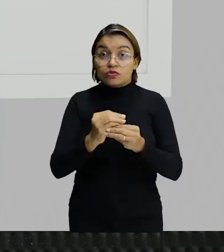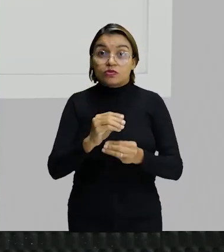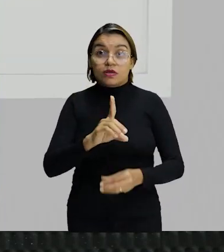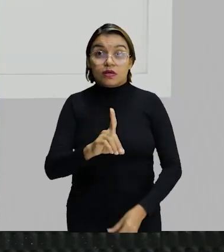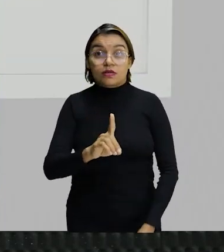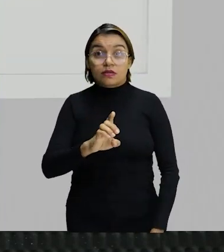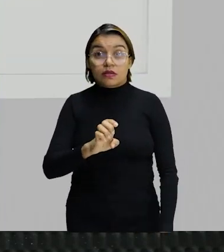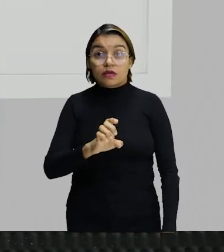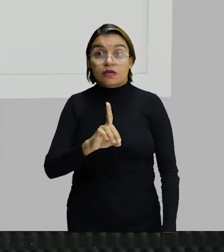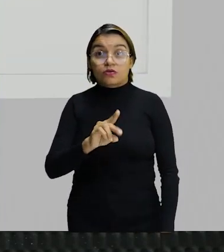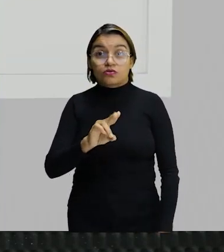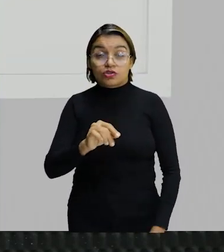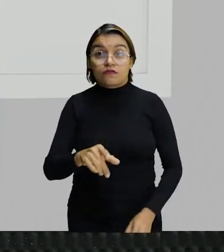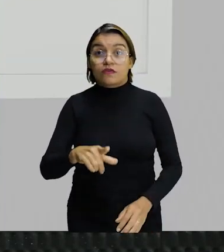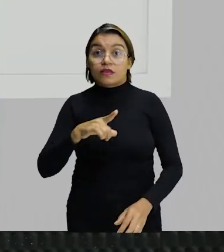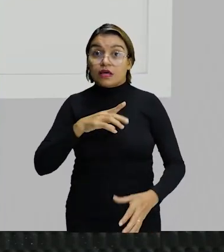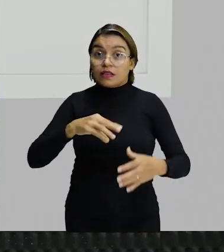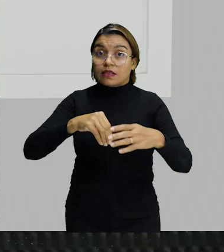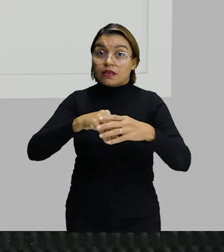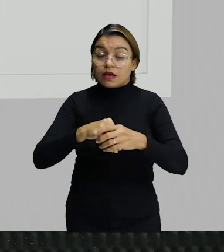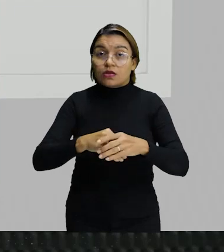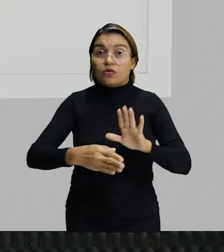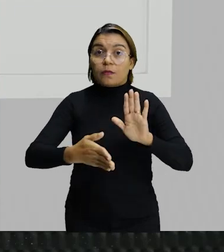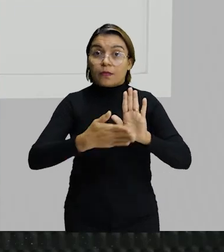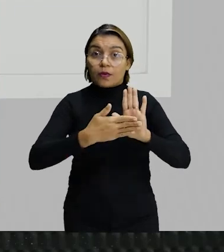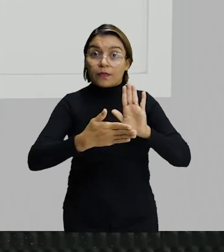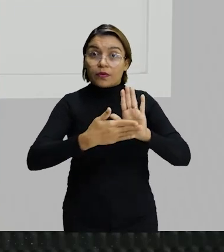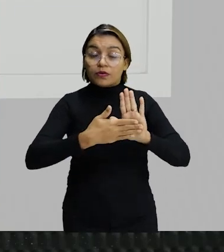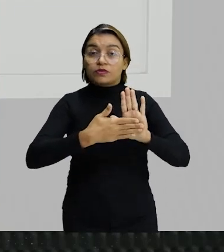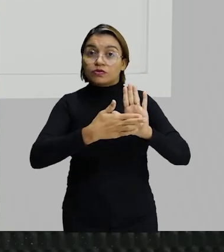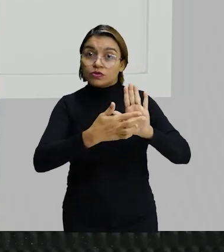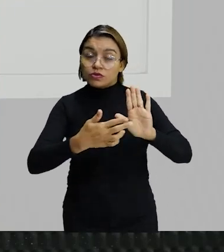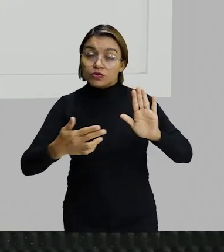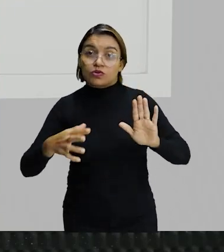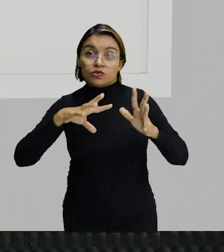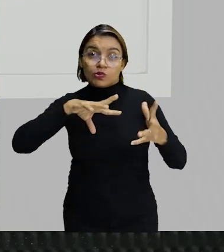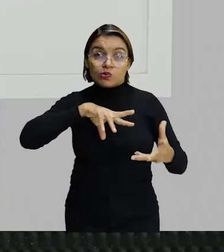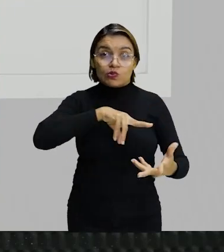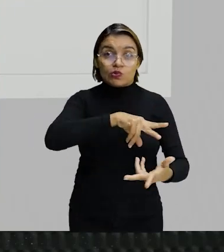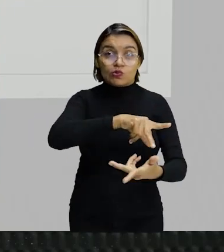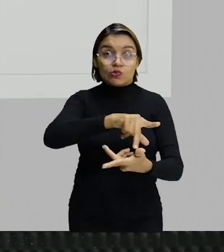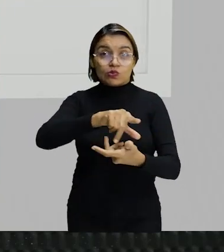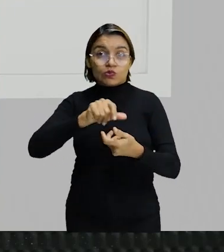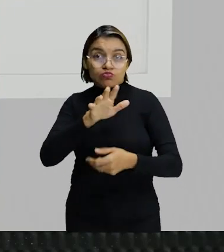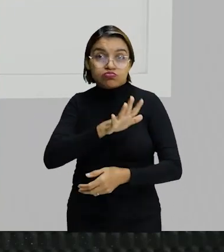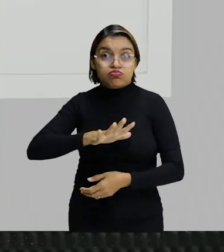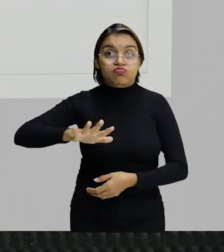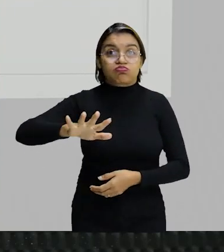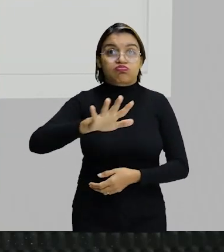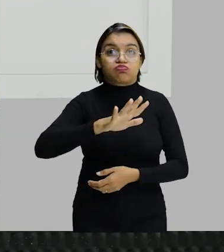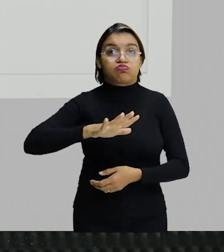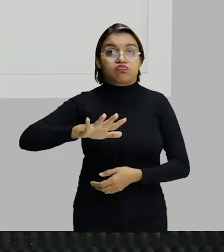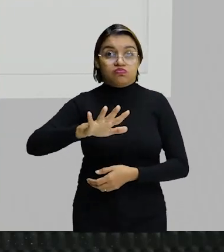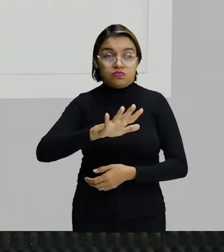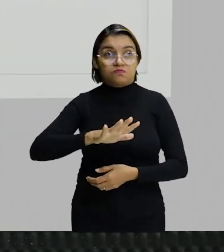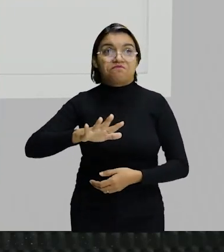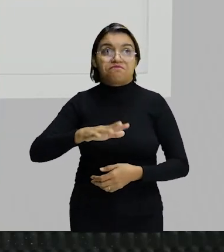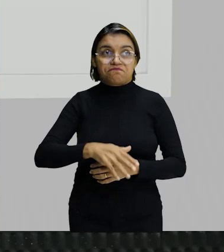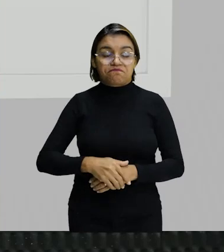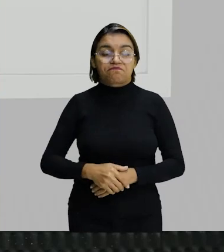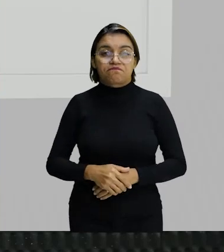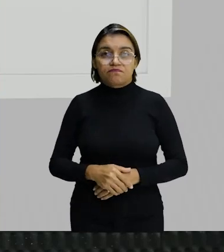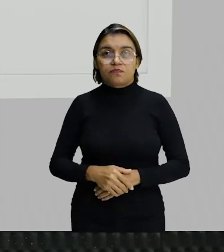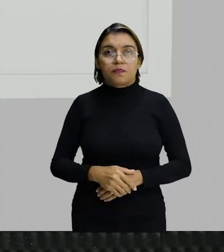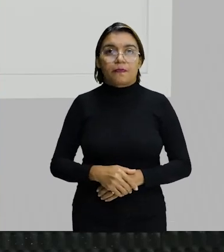geralmente proposições chamadas universais ou gerais, proposições